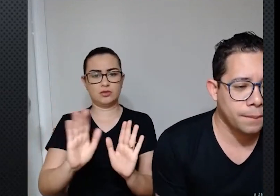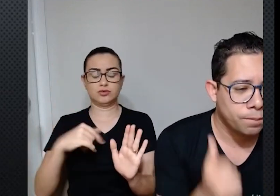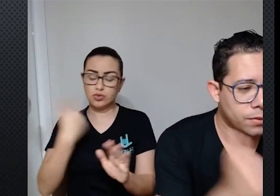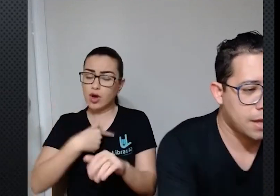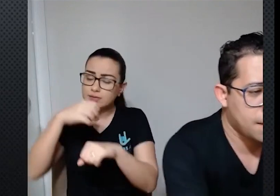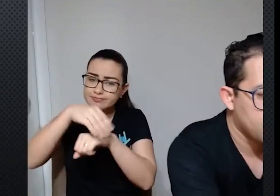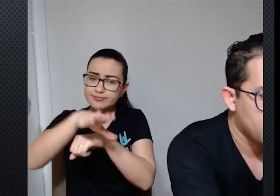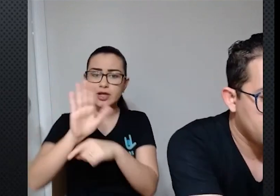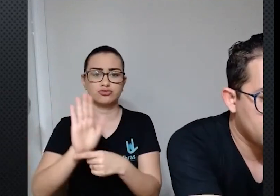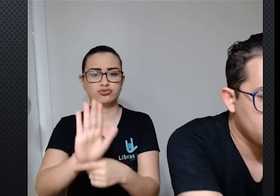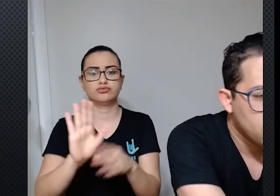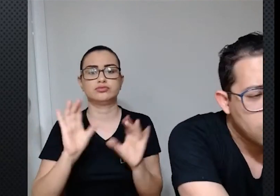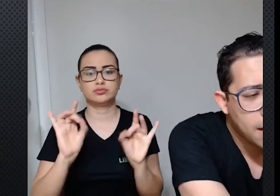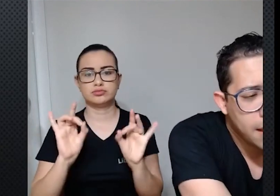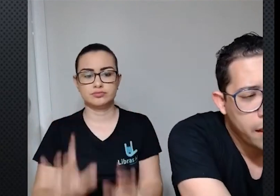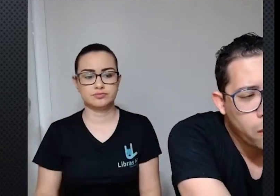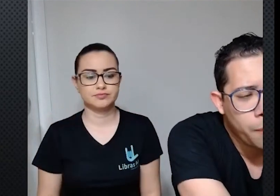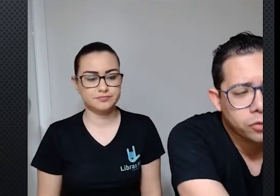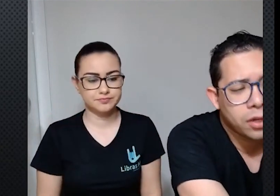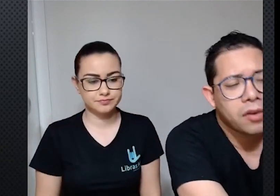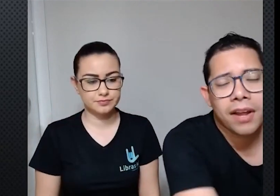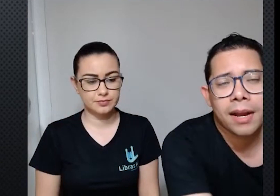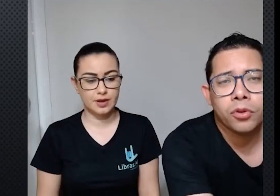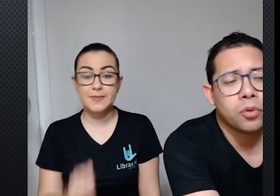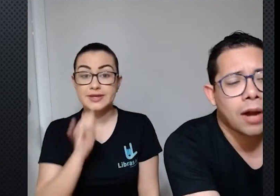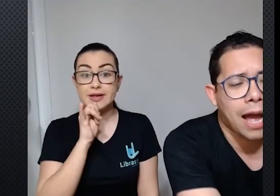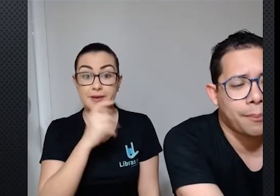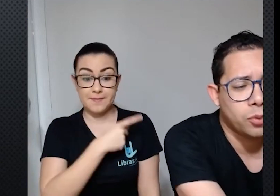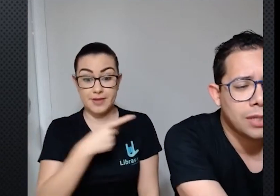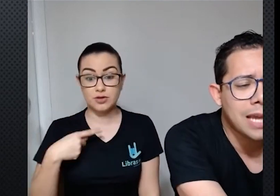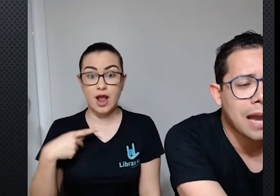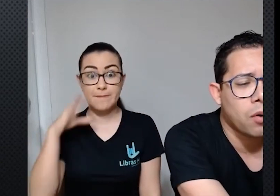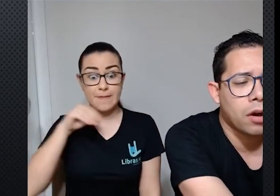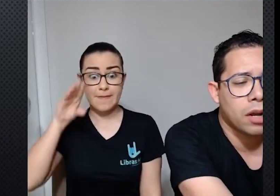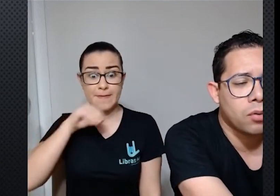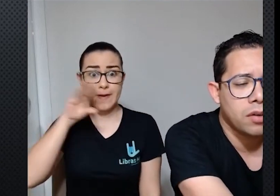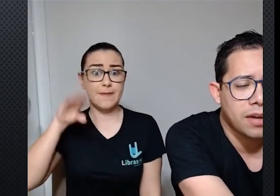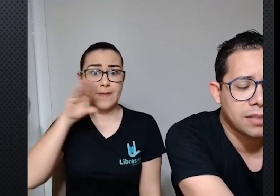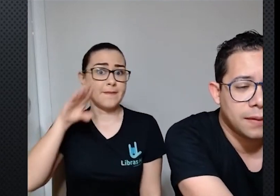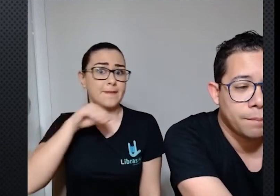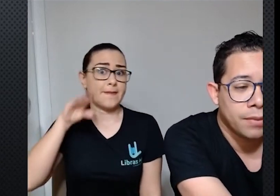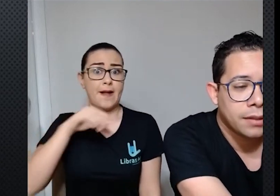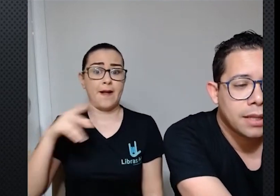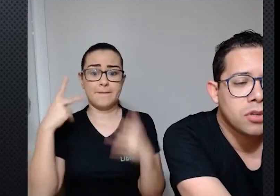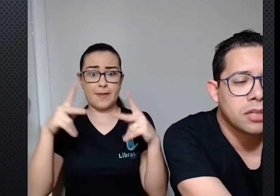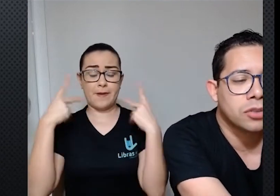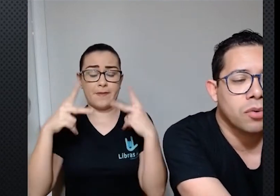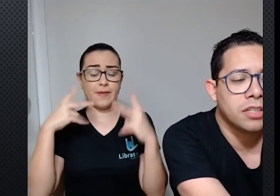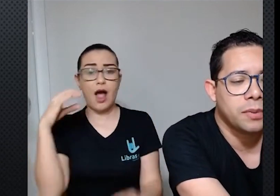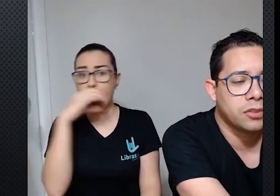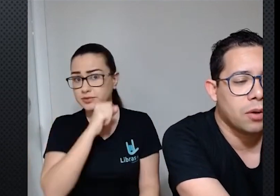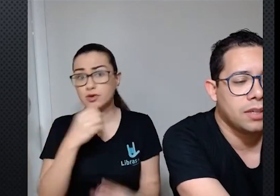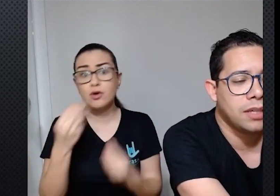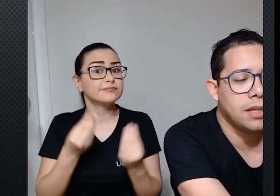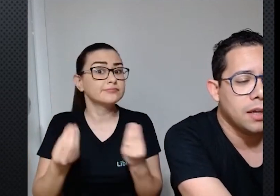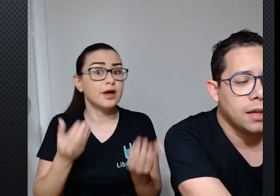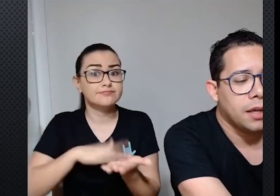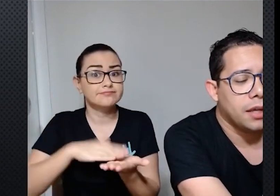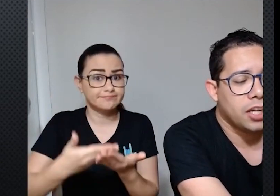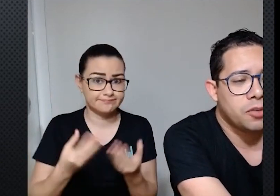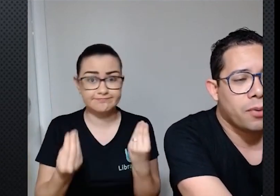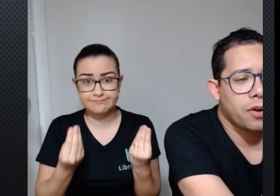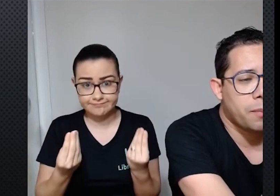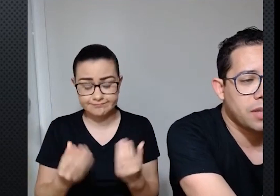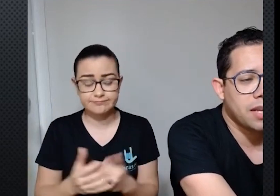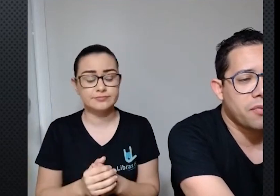forma, tá? Então, o pastor ele fala muito rápido. E agora, o que fazer? Tem muitas coisas, pessoal, que